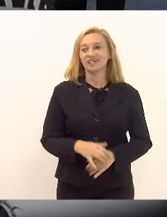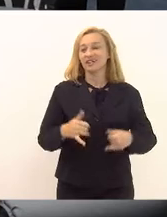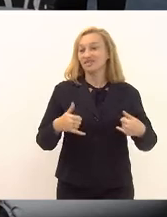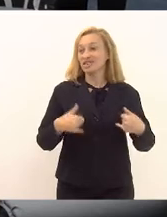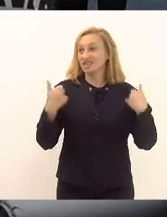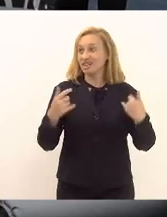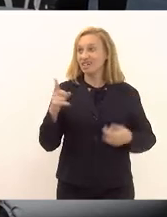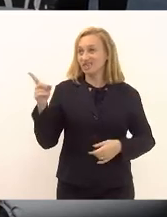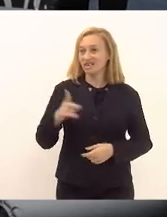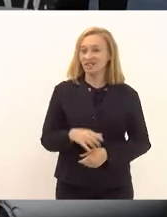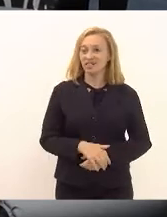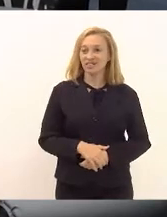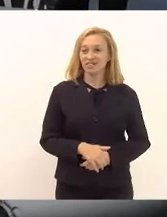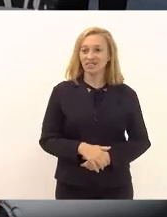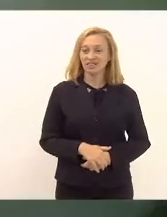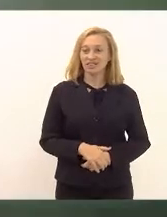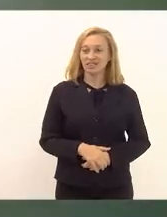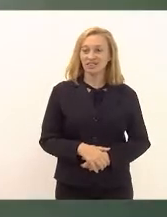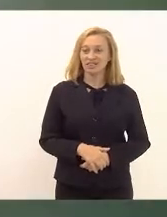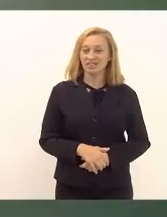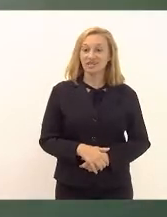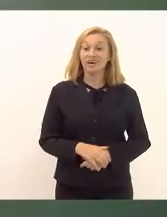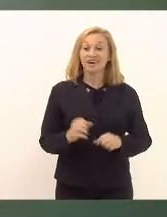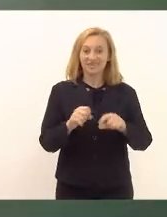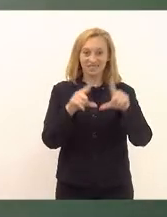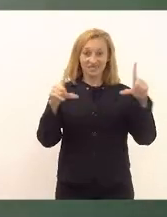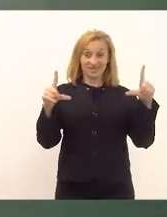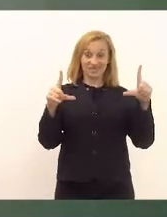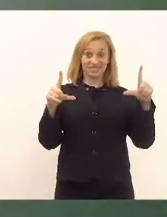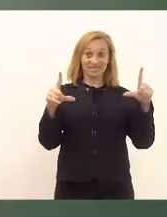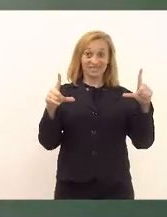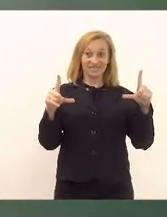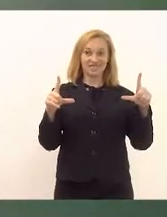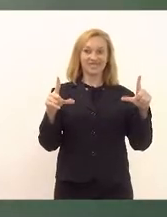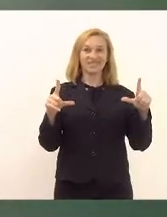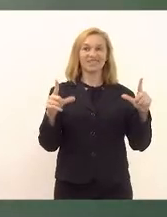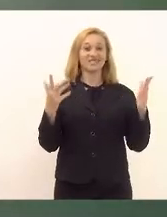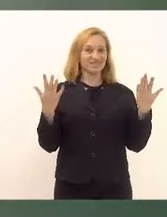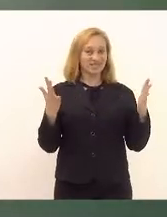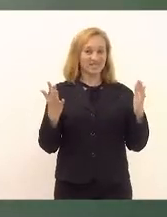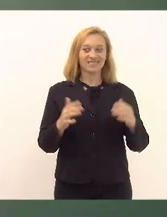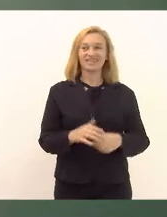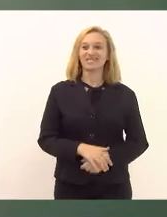Aniversariante. Agora eu ganhei a briga. Ganhei a briga. Aê, calma, mais um pouquinho.